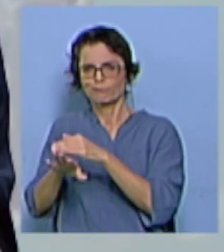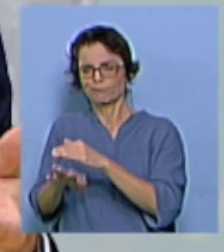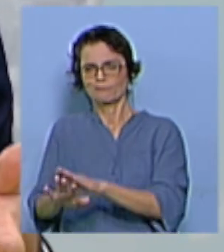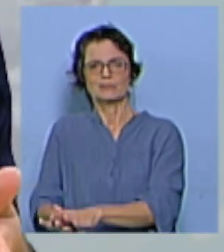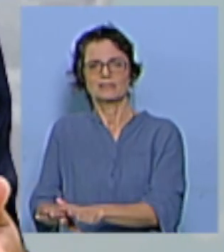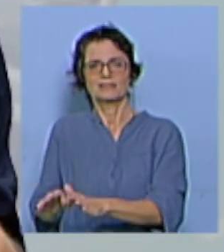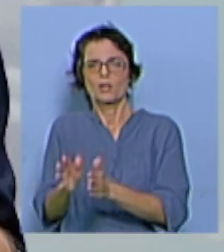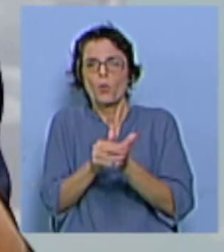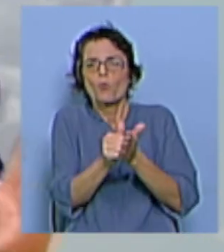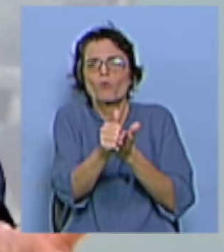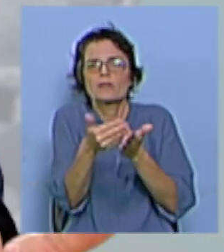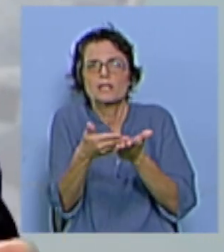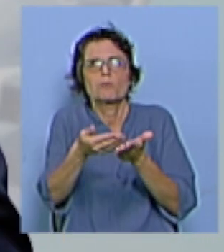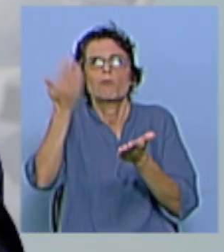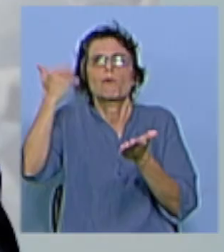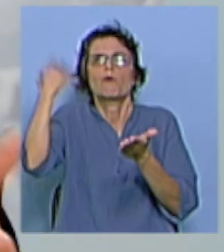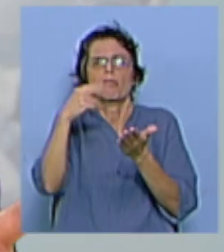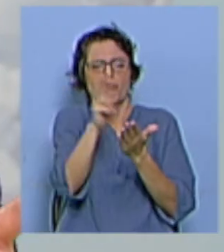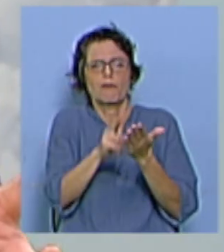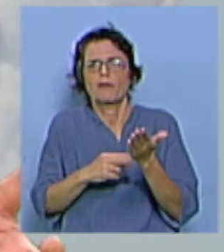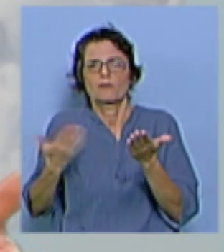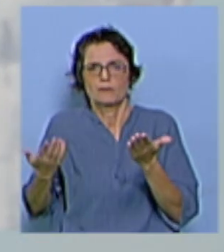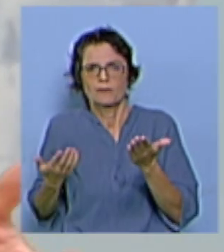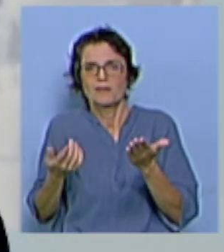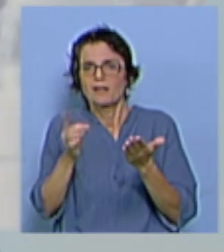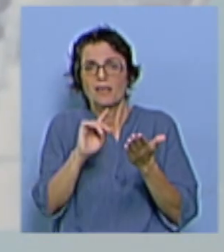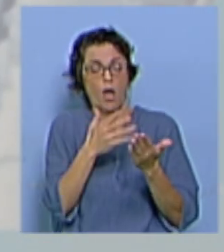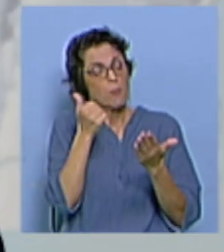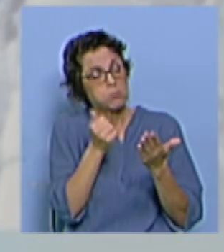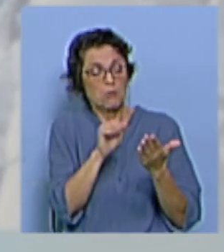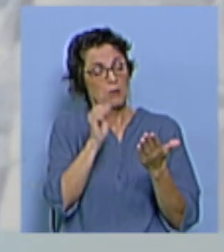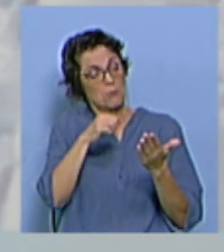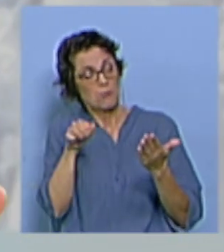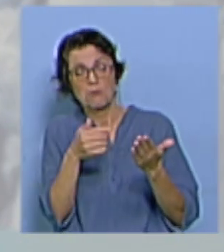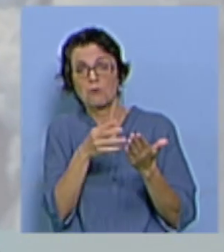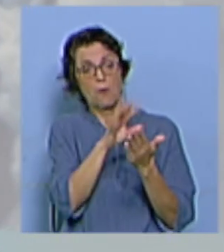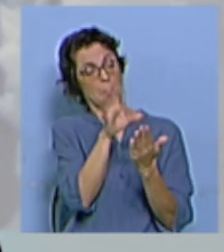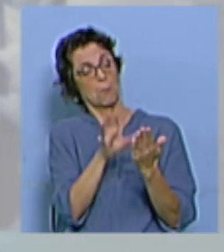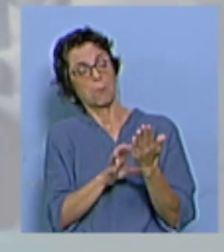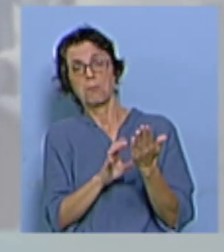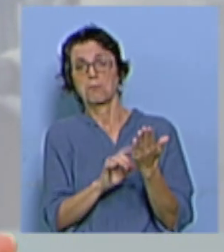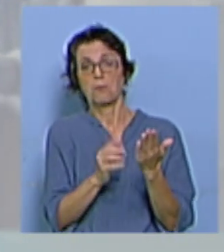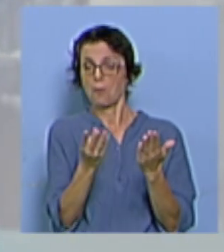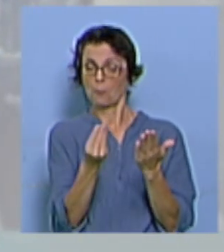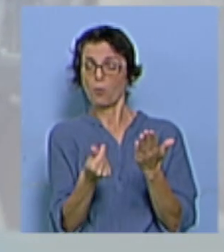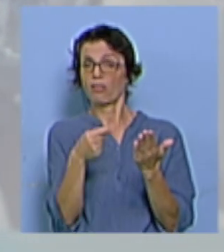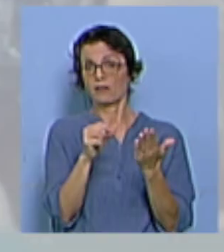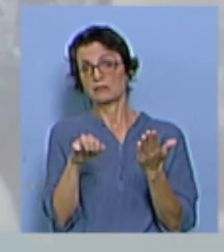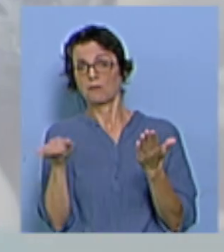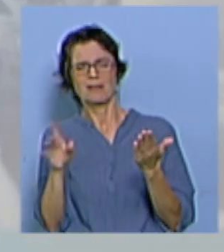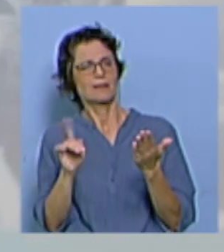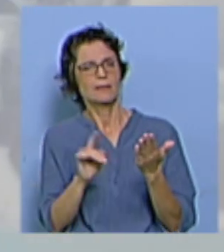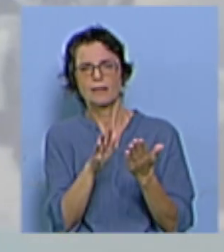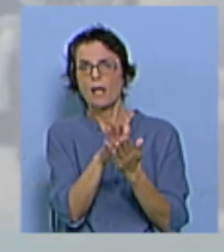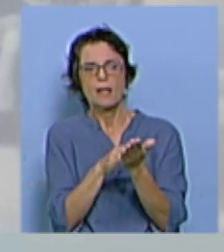Escritura, como um livro de literatura para apreciar se é bonito ou se não é bonito, e se a forma literária é de qualidade ou não é. Ou seja, é